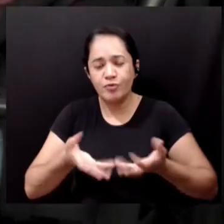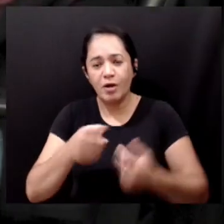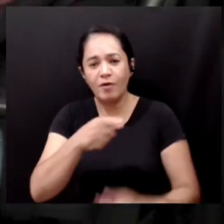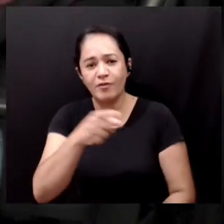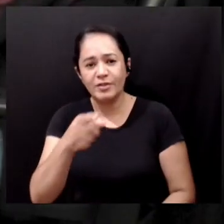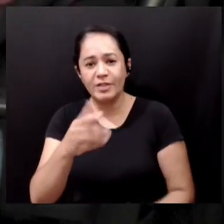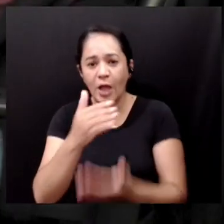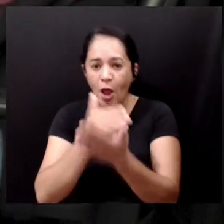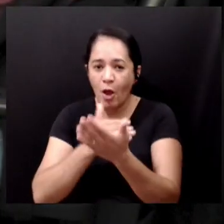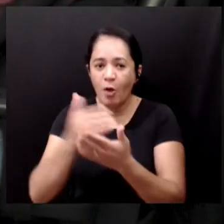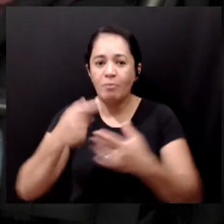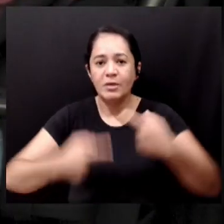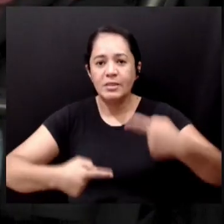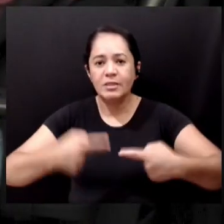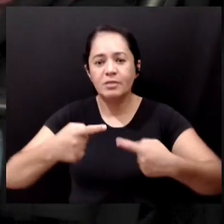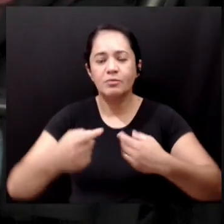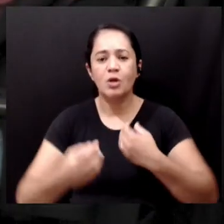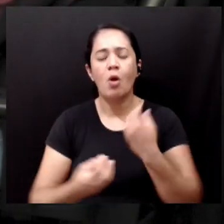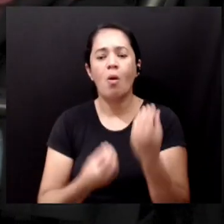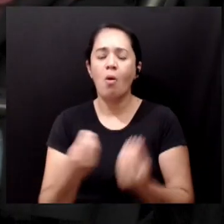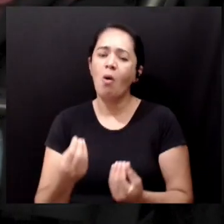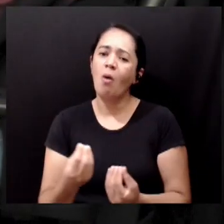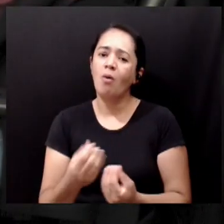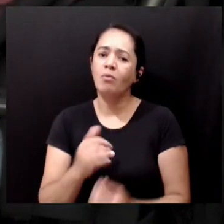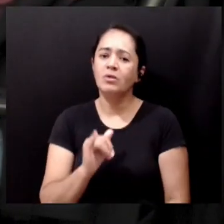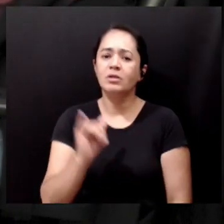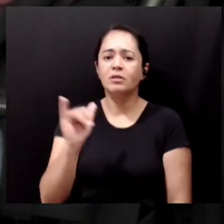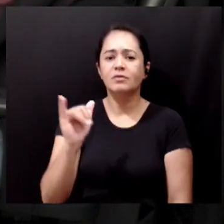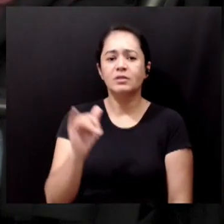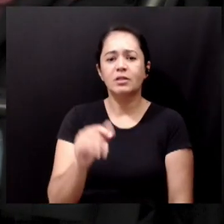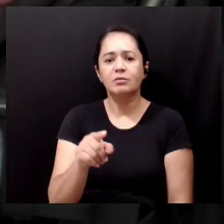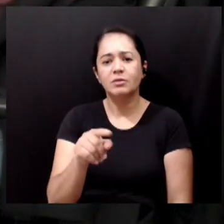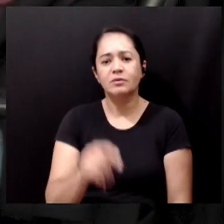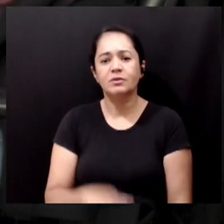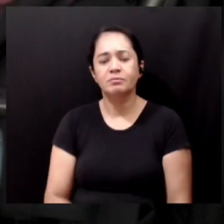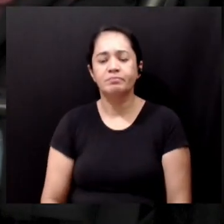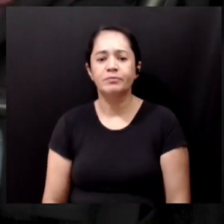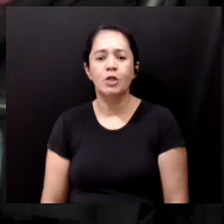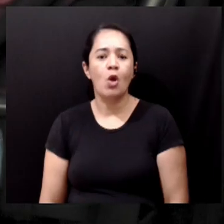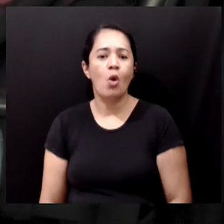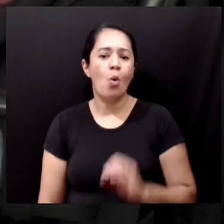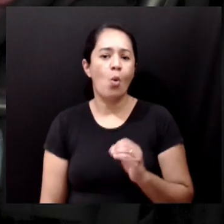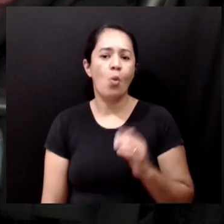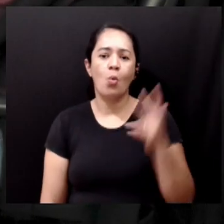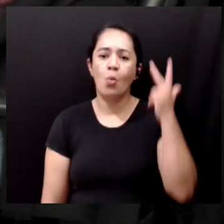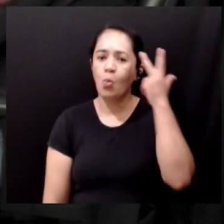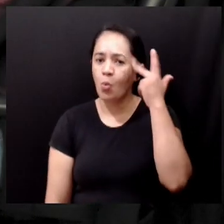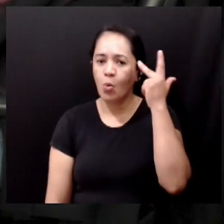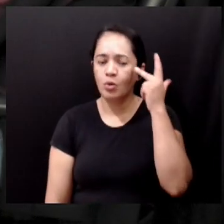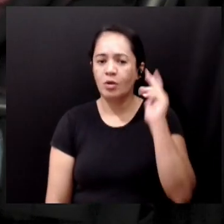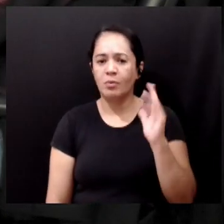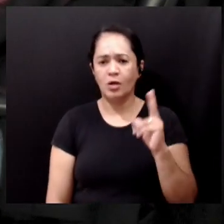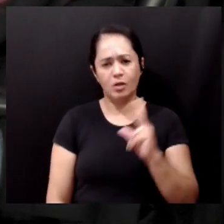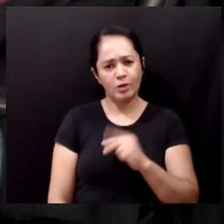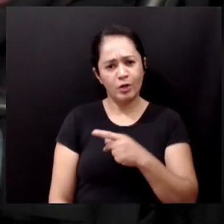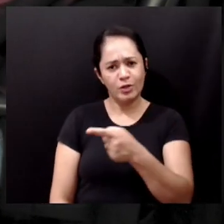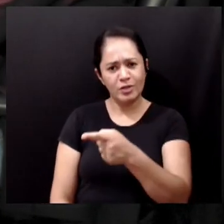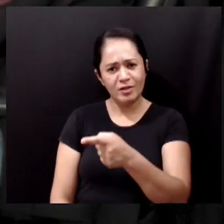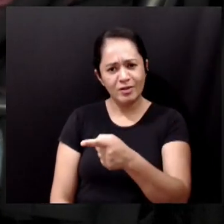política? Alguém falou isso para você ou não? Foi algo à parte que a família de repente falou: Nossa, Guilherme. Foi um